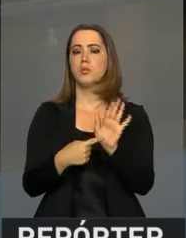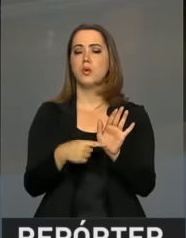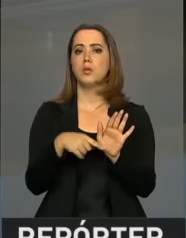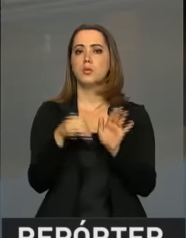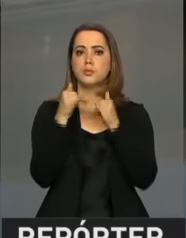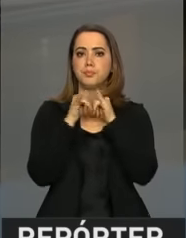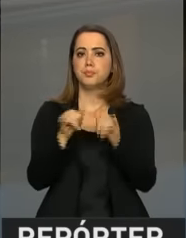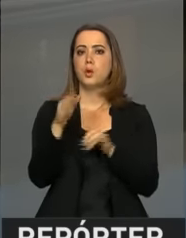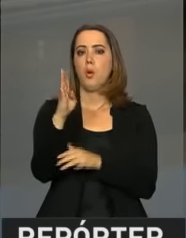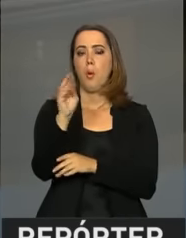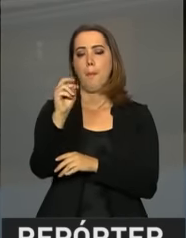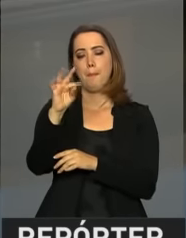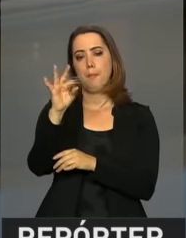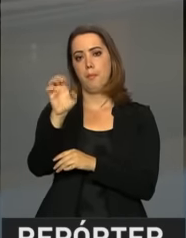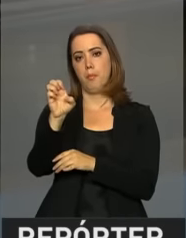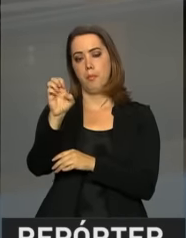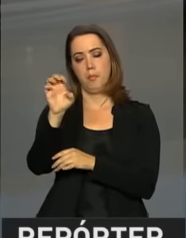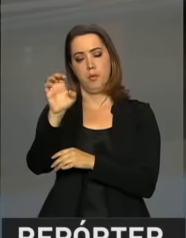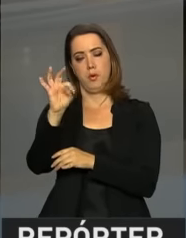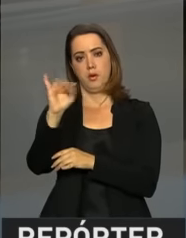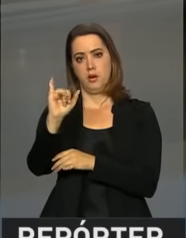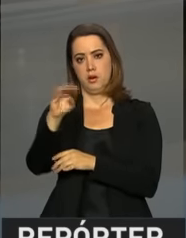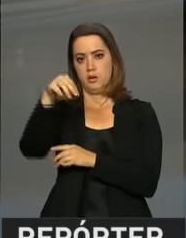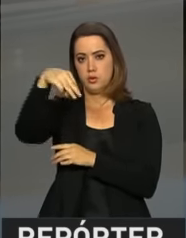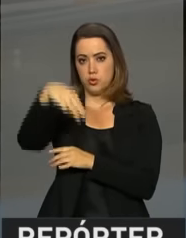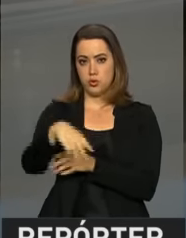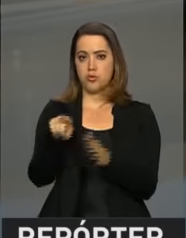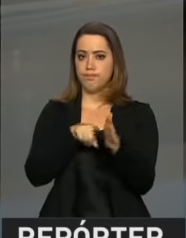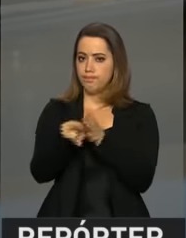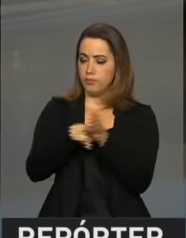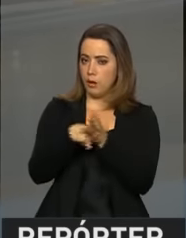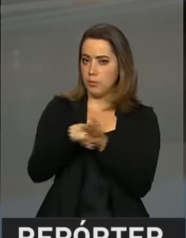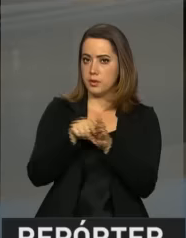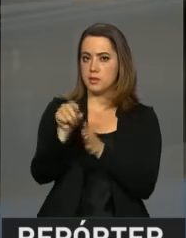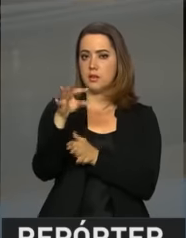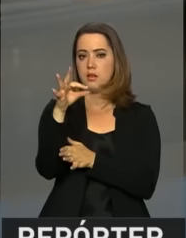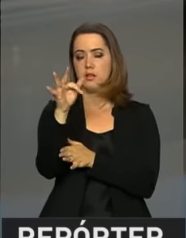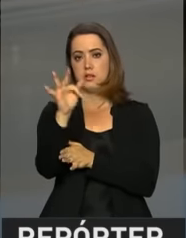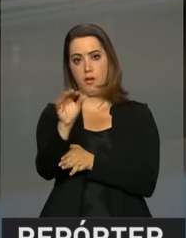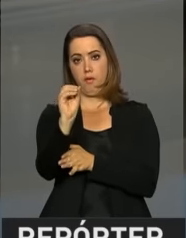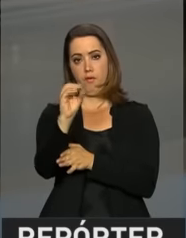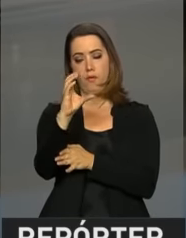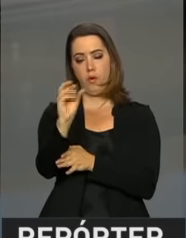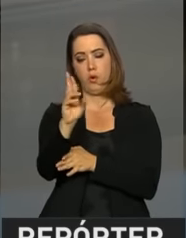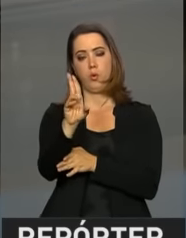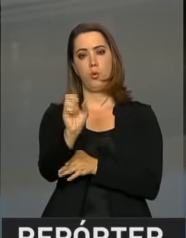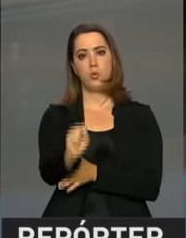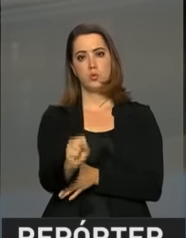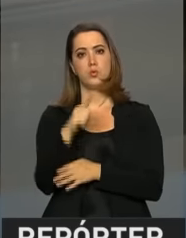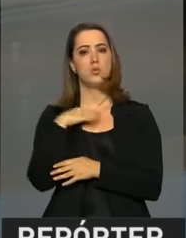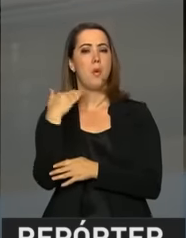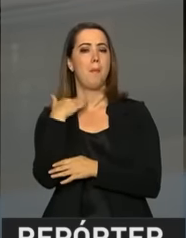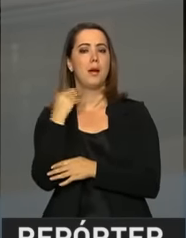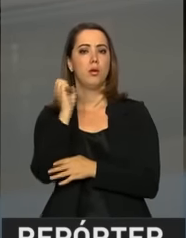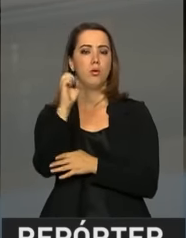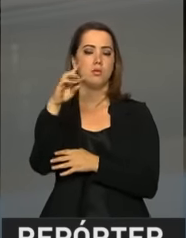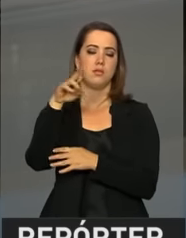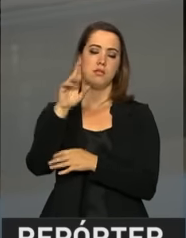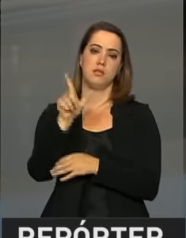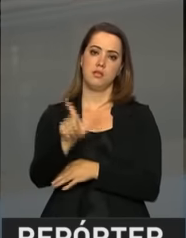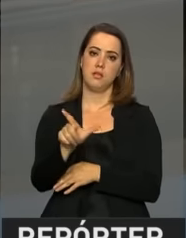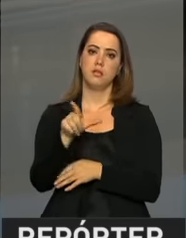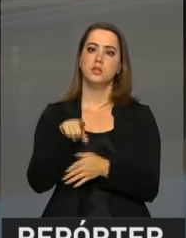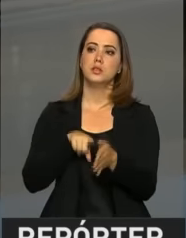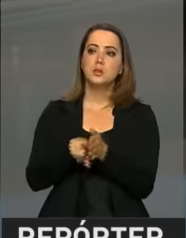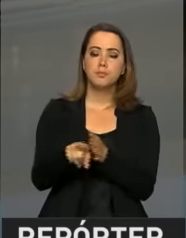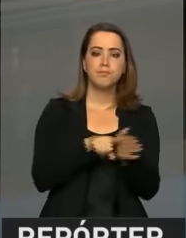desta segunda-feira. Lembrando que o Boletim Focus é uma pesquisa semanal realizada pelo Banco Central junto às 100 principais